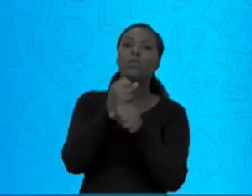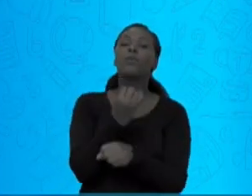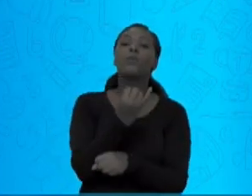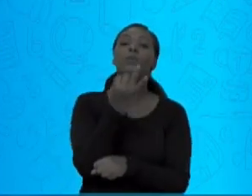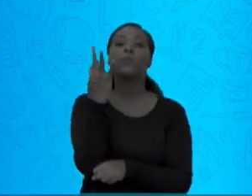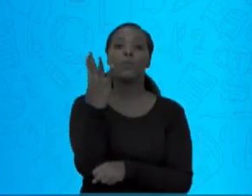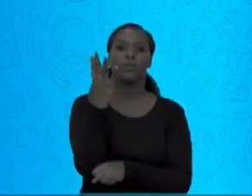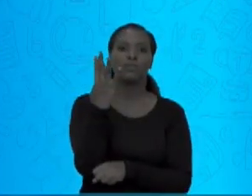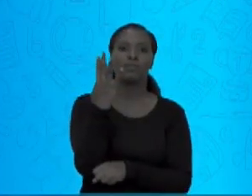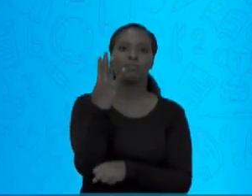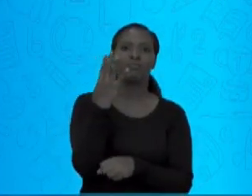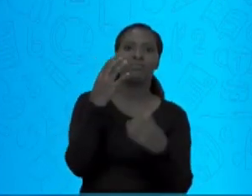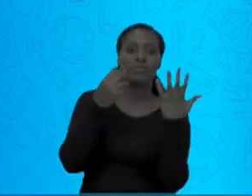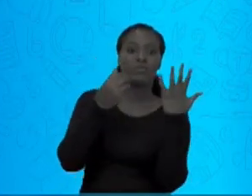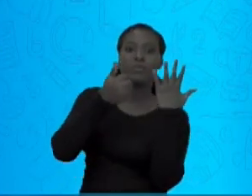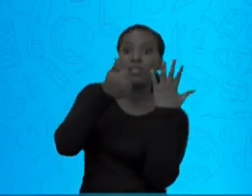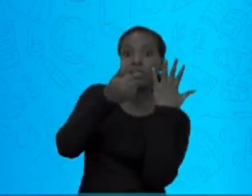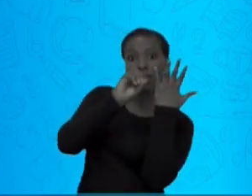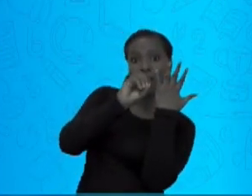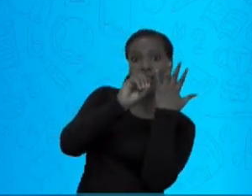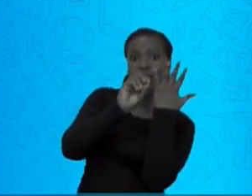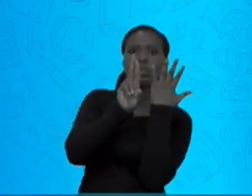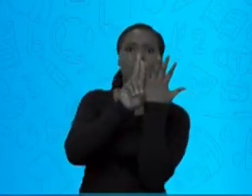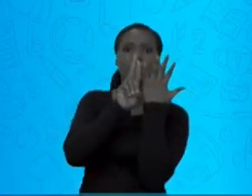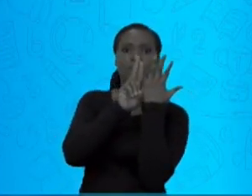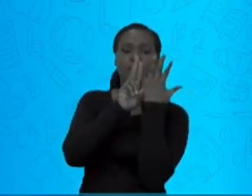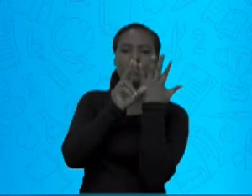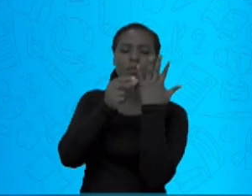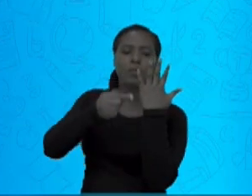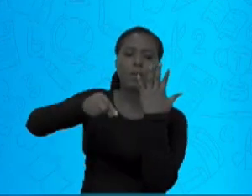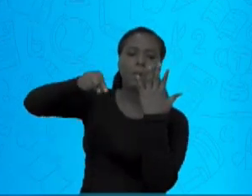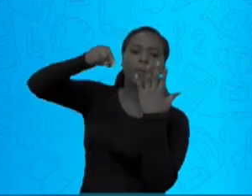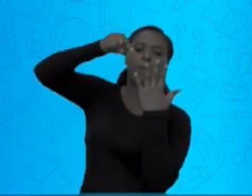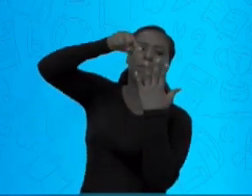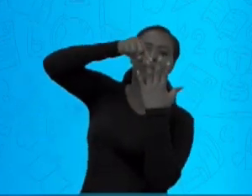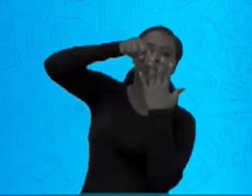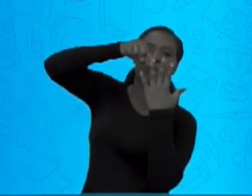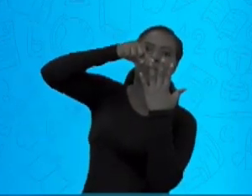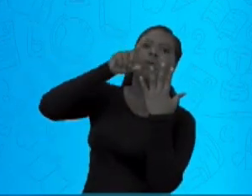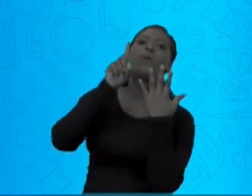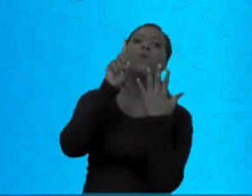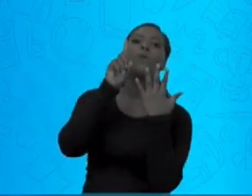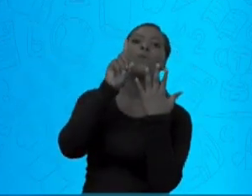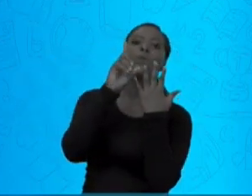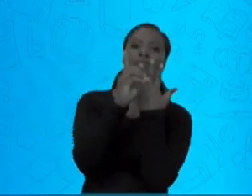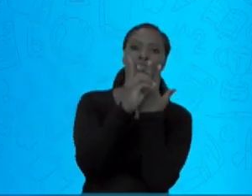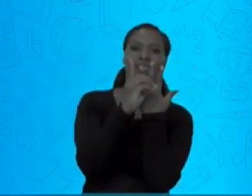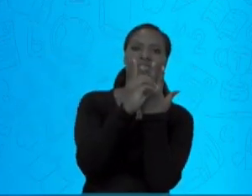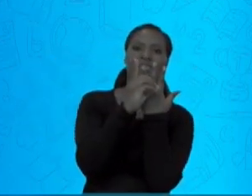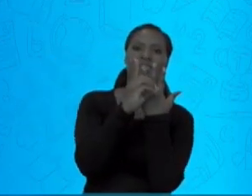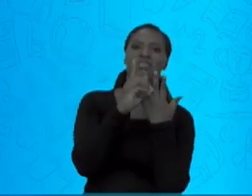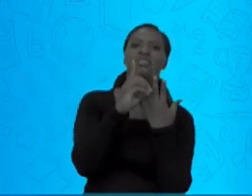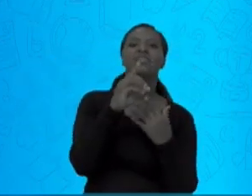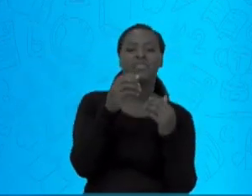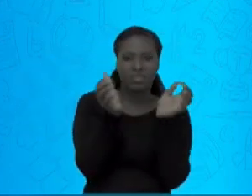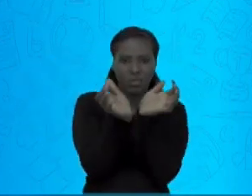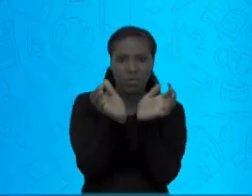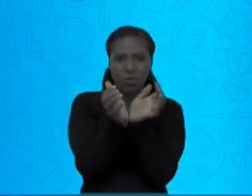formar uma dezena, né? E se eu formar